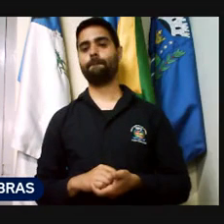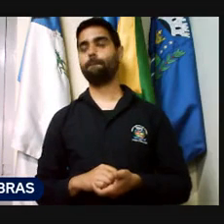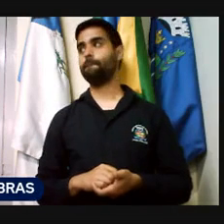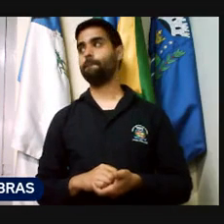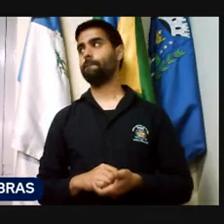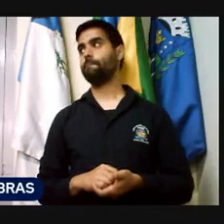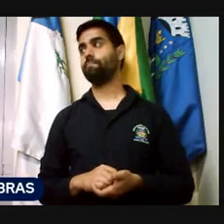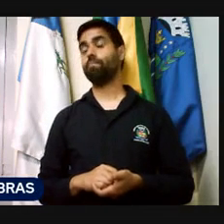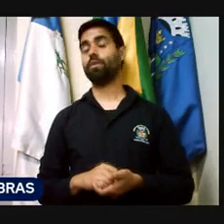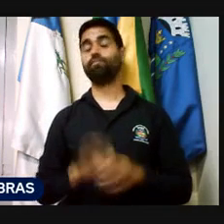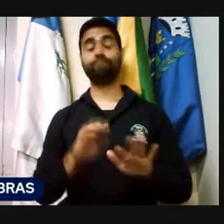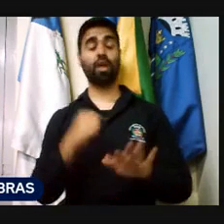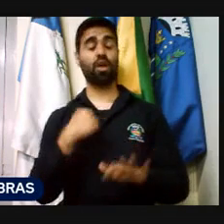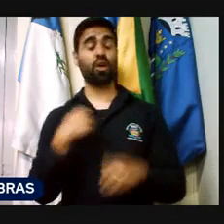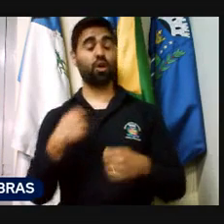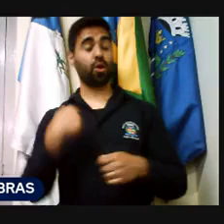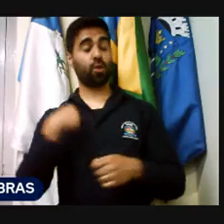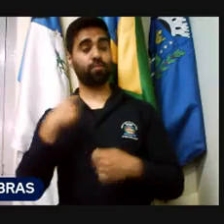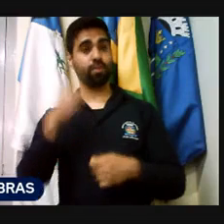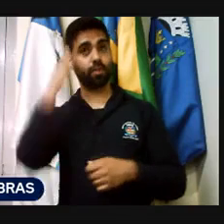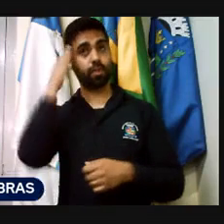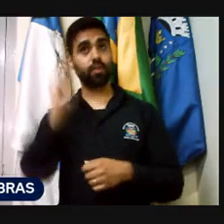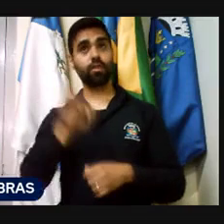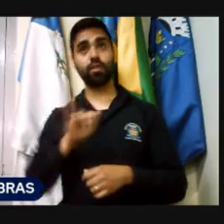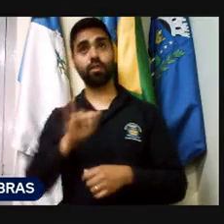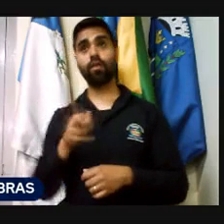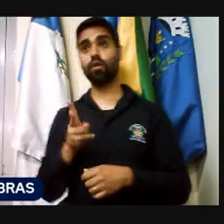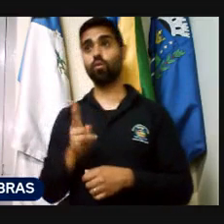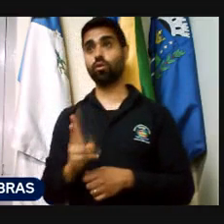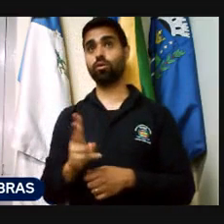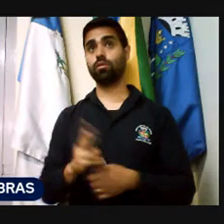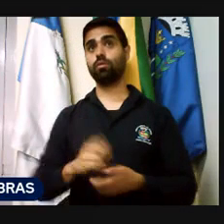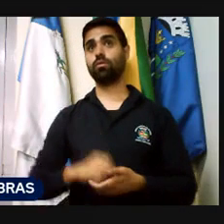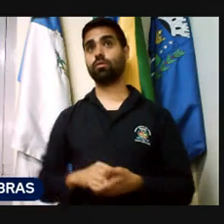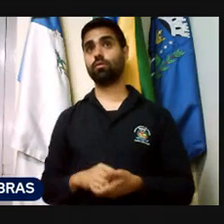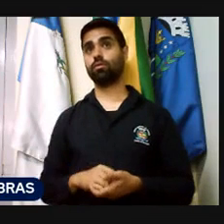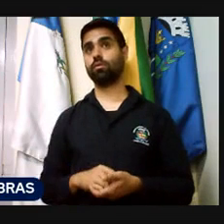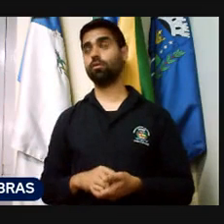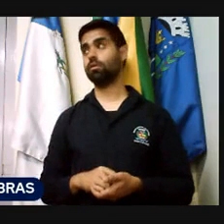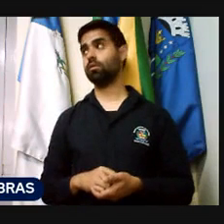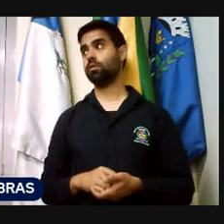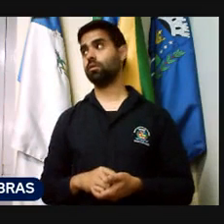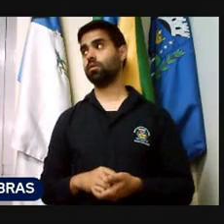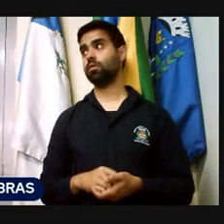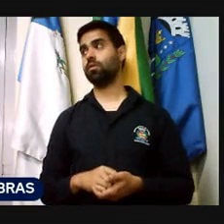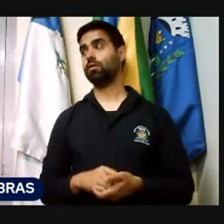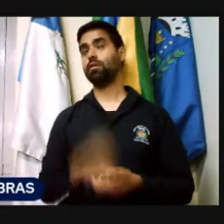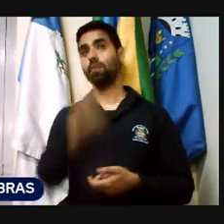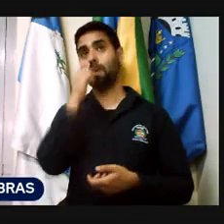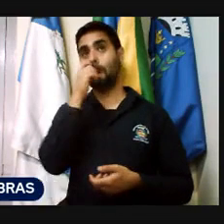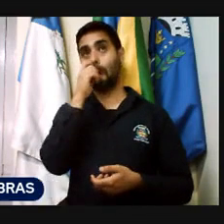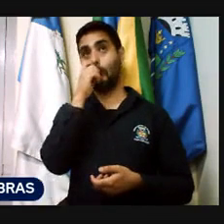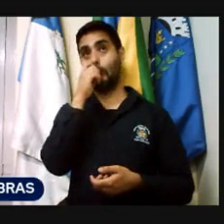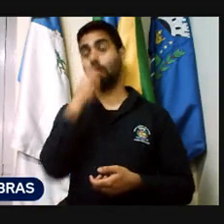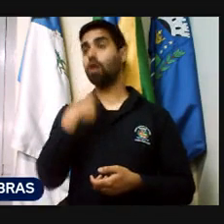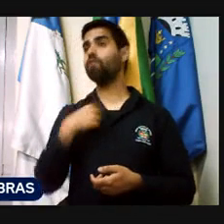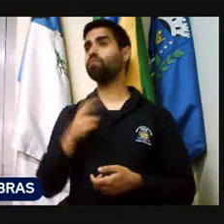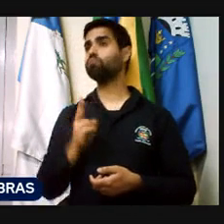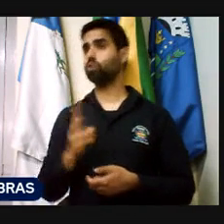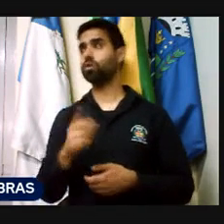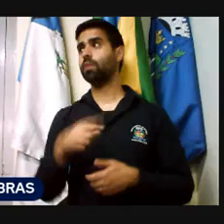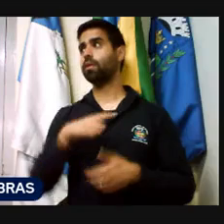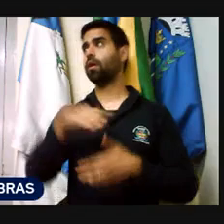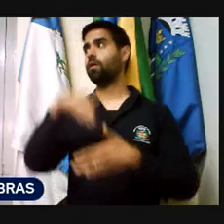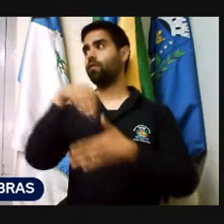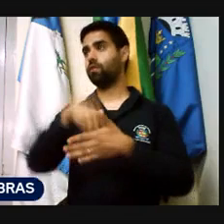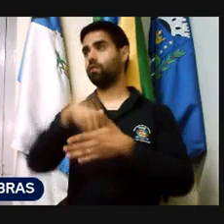só quero entender se vai dar continuidade. Então, isso vou manter o meu relatório. Vai chegar ao plenário. Vai chegar ao plenário.